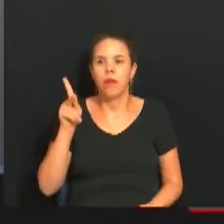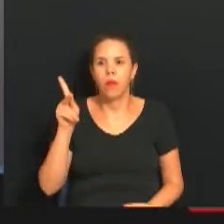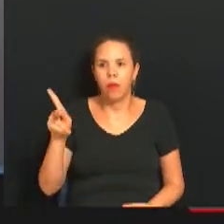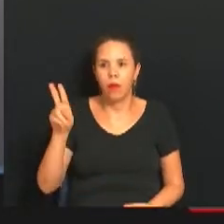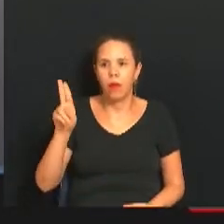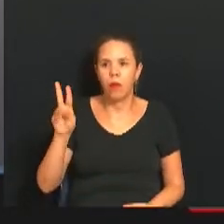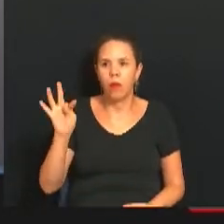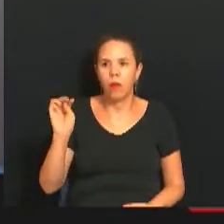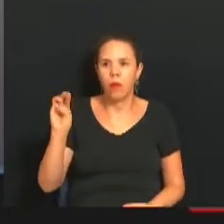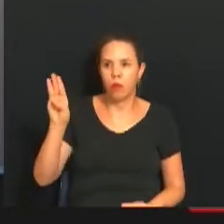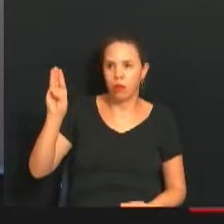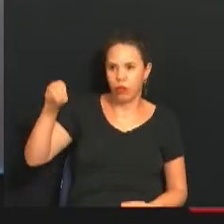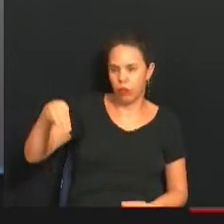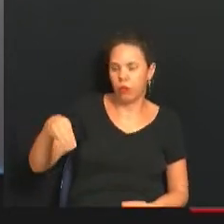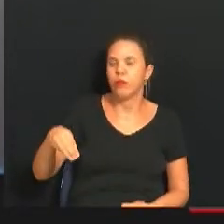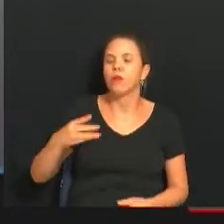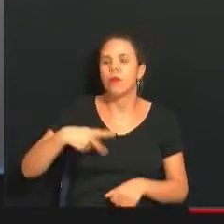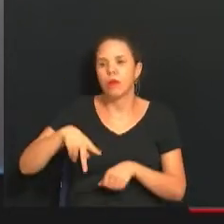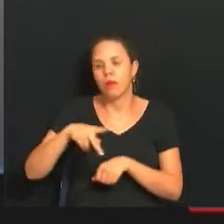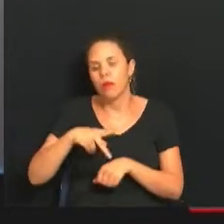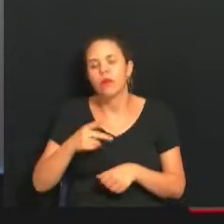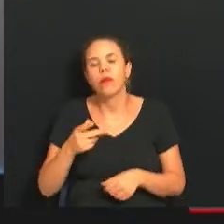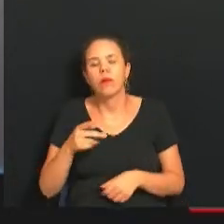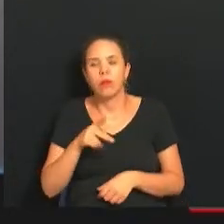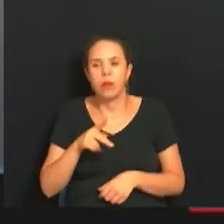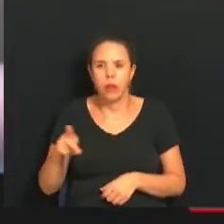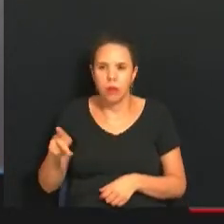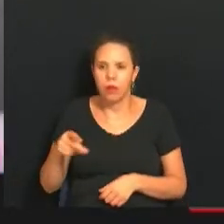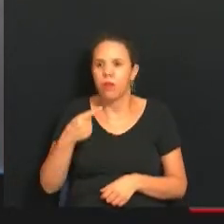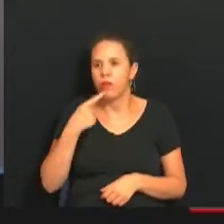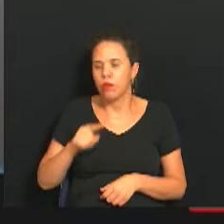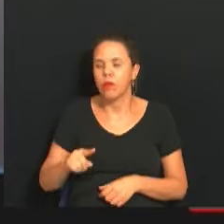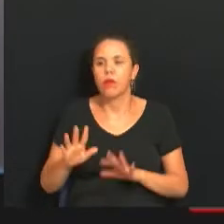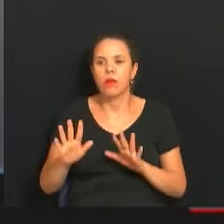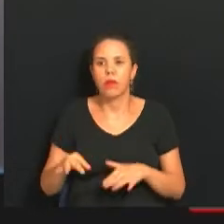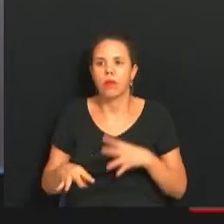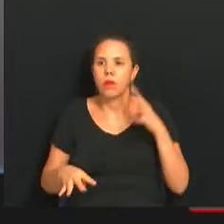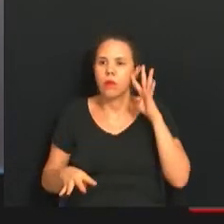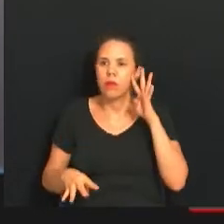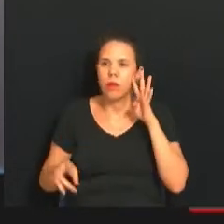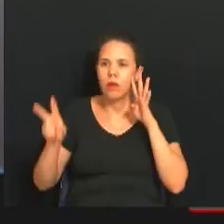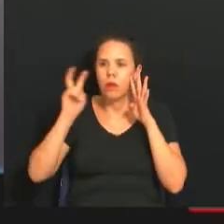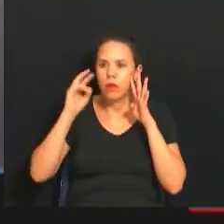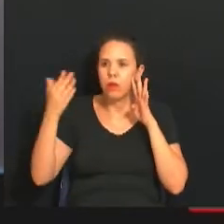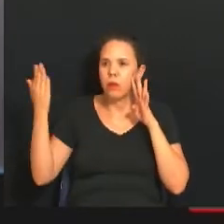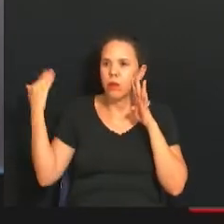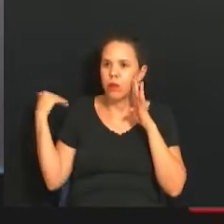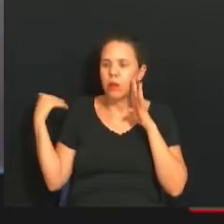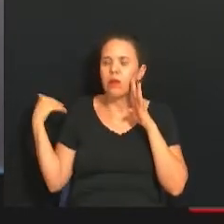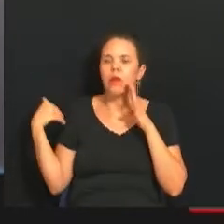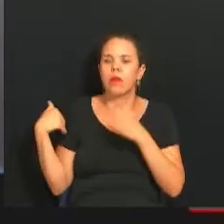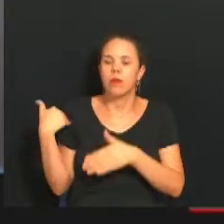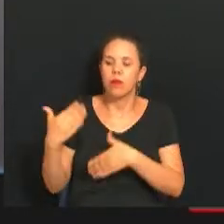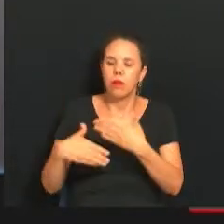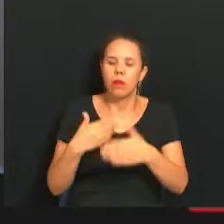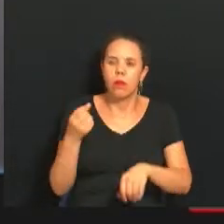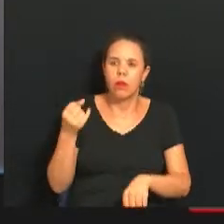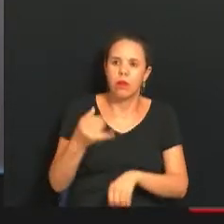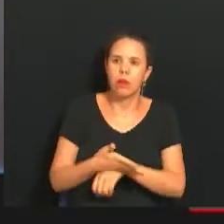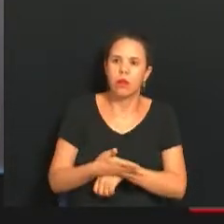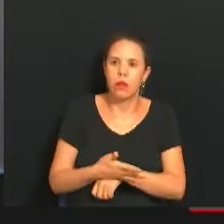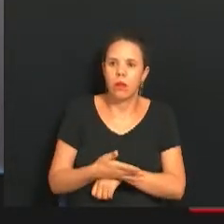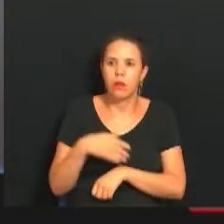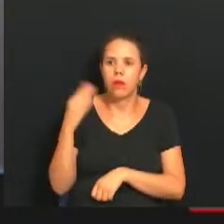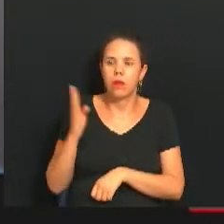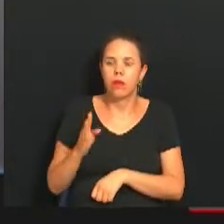aí envolvidos, né? Na verdade, a guerra começa de quarta para quinta-feira passada, se não me engano, né? Na madrugada aqui do